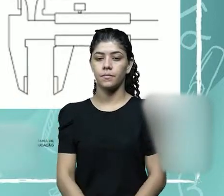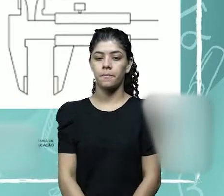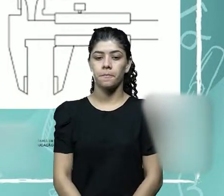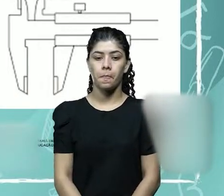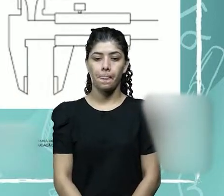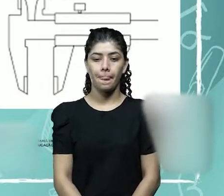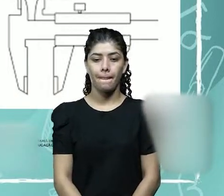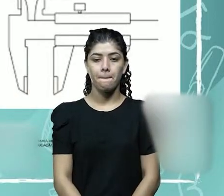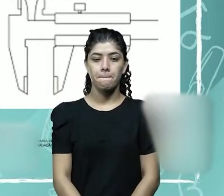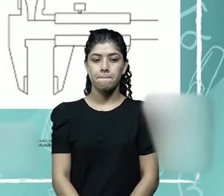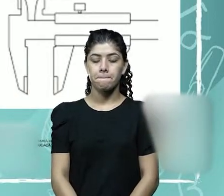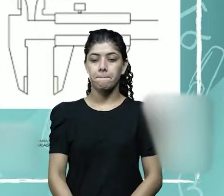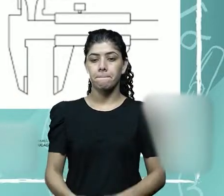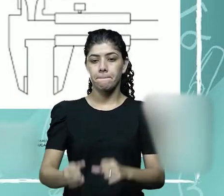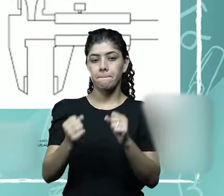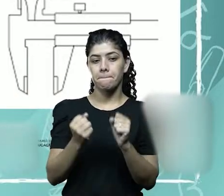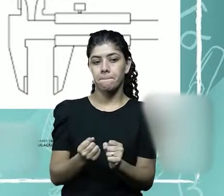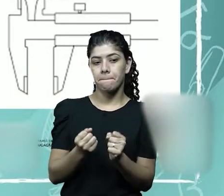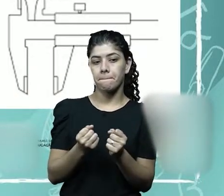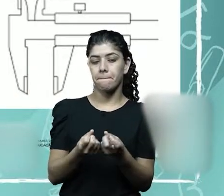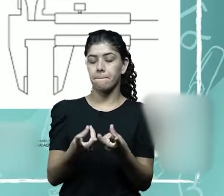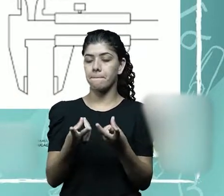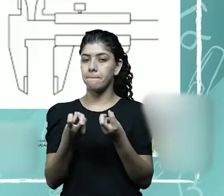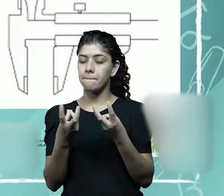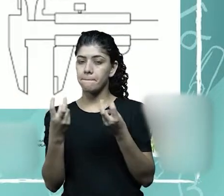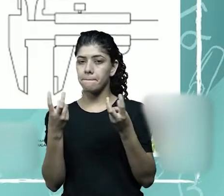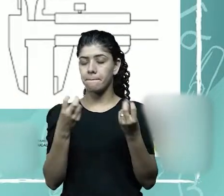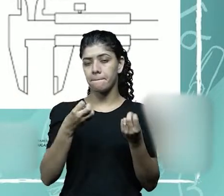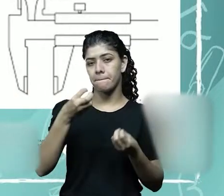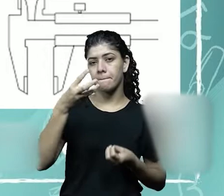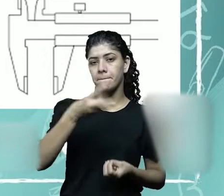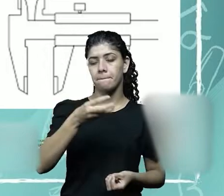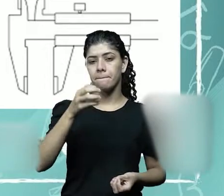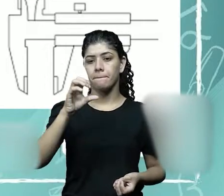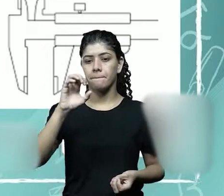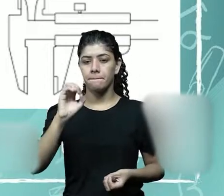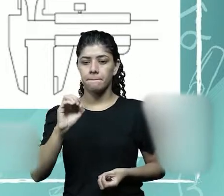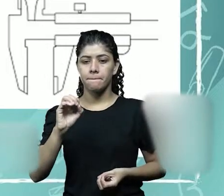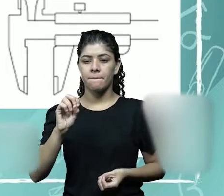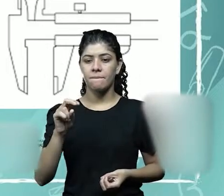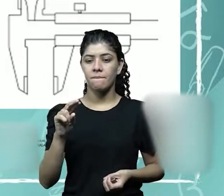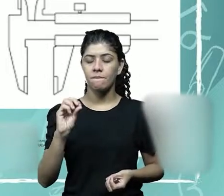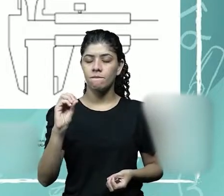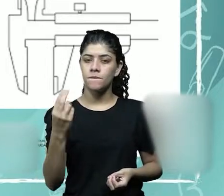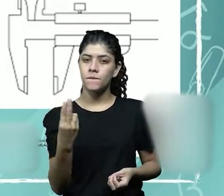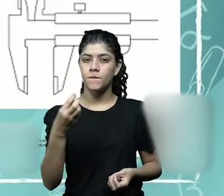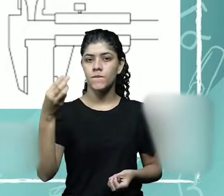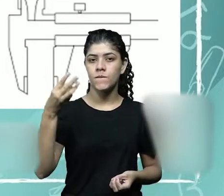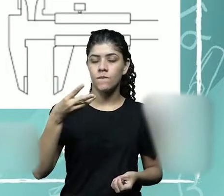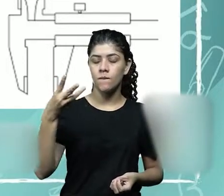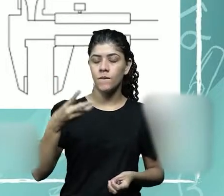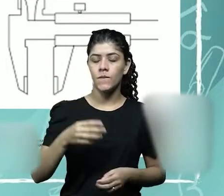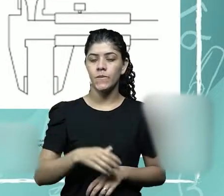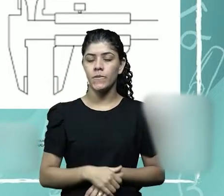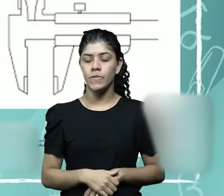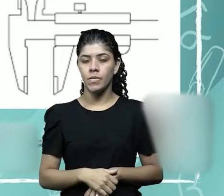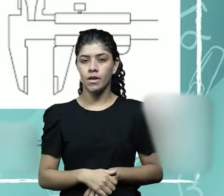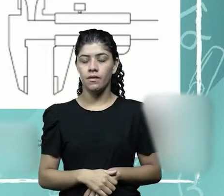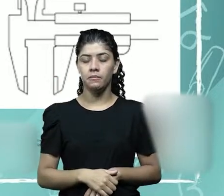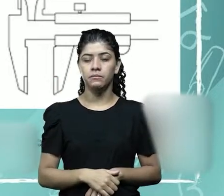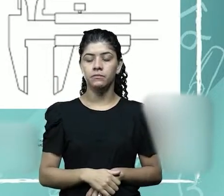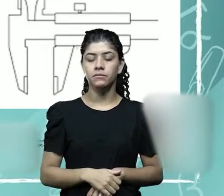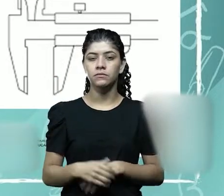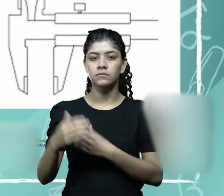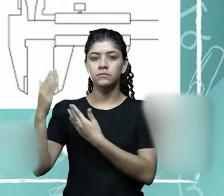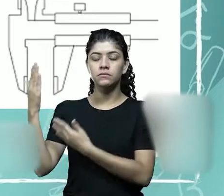paquímetro. Você pode observar que os 30 milímetros ou os 3 centímetros que são encontrados aqui na parte